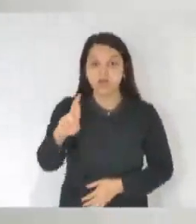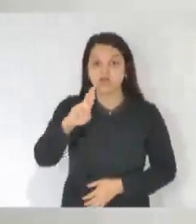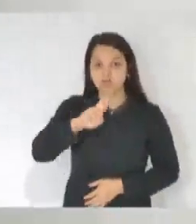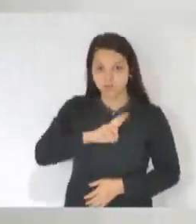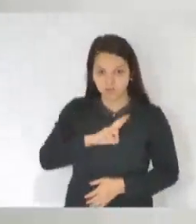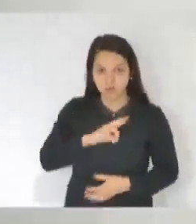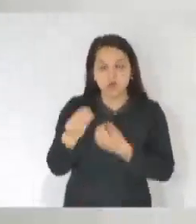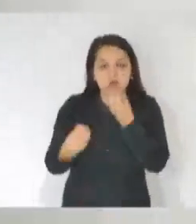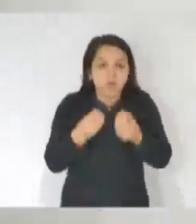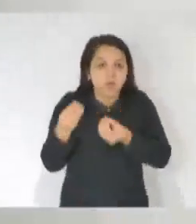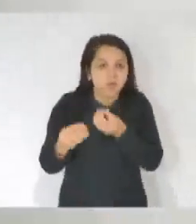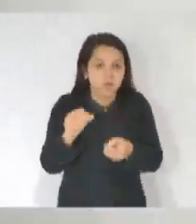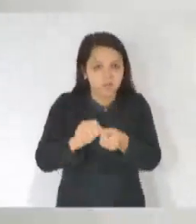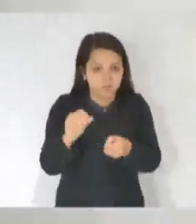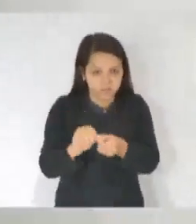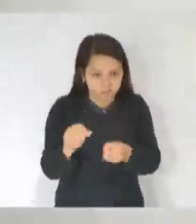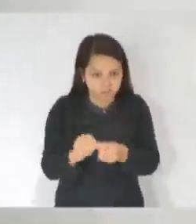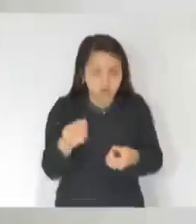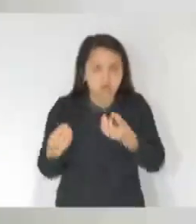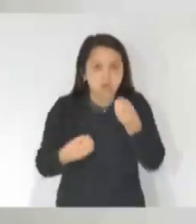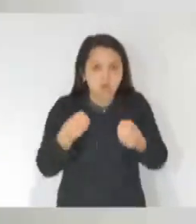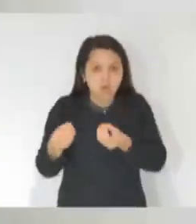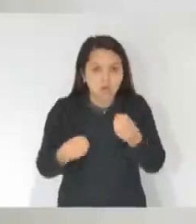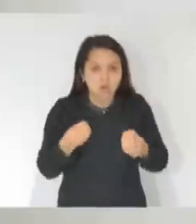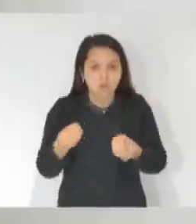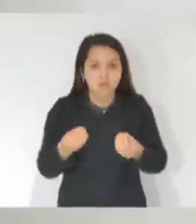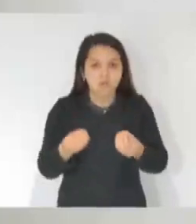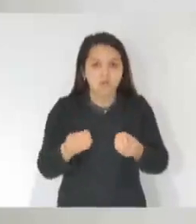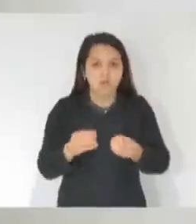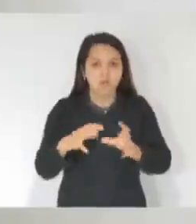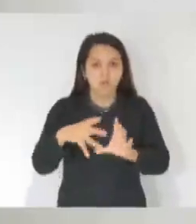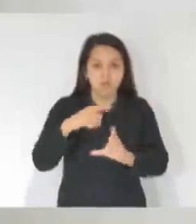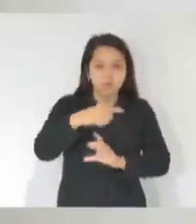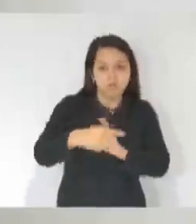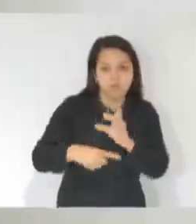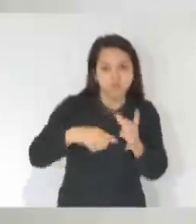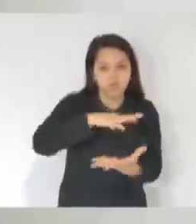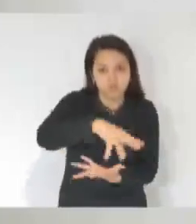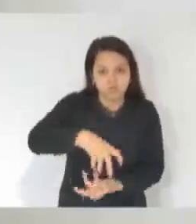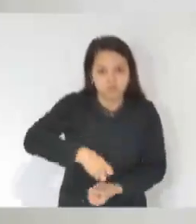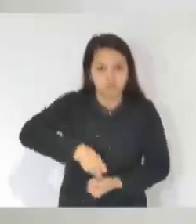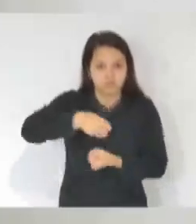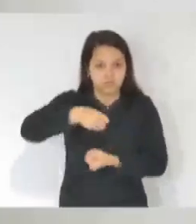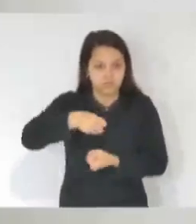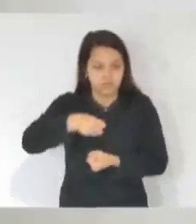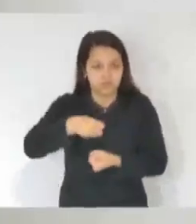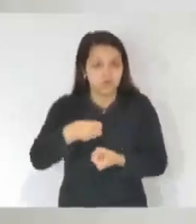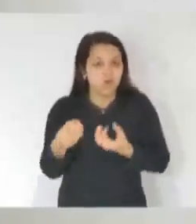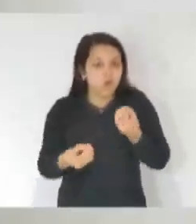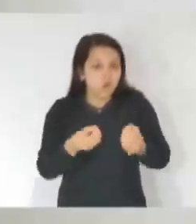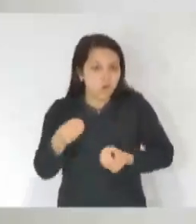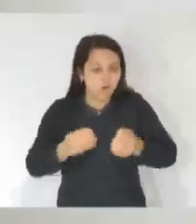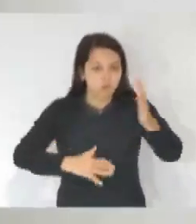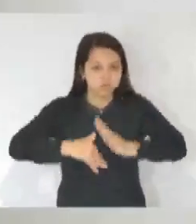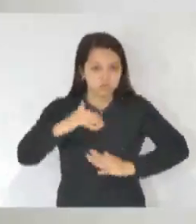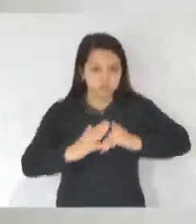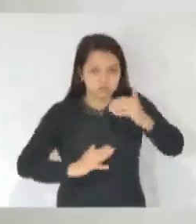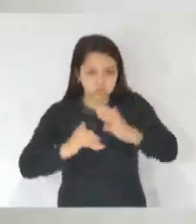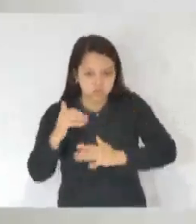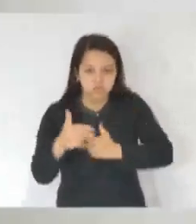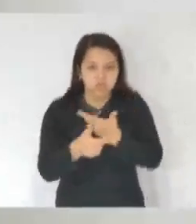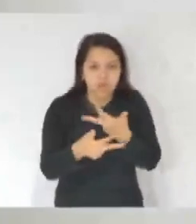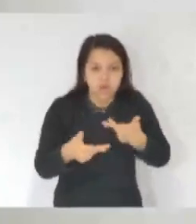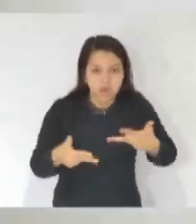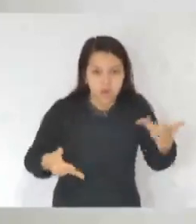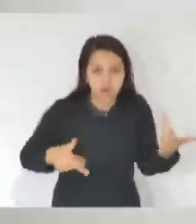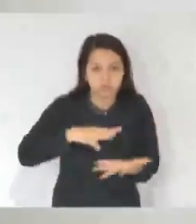como fazer, a como ter um mundo mais sustentável, a como ser e agir de modo mais sustentável. Então, ele é um